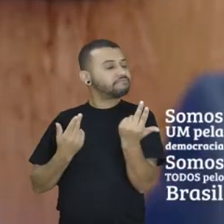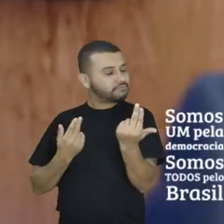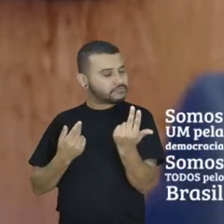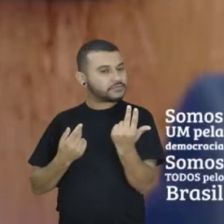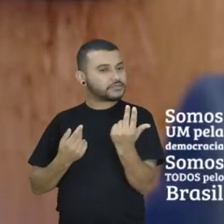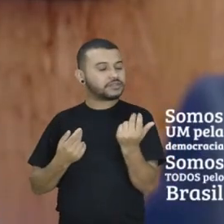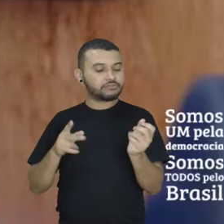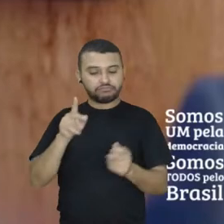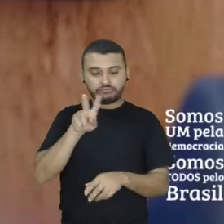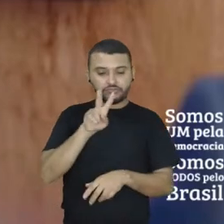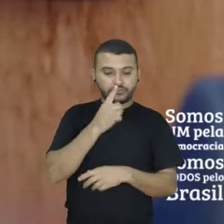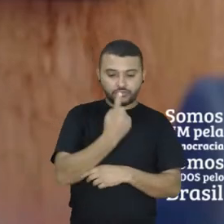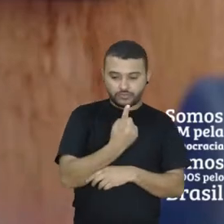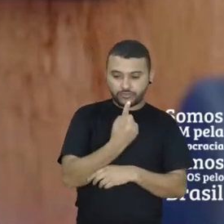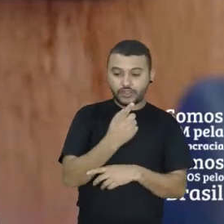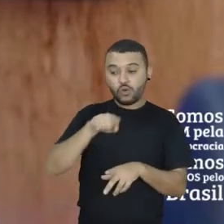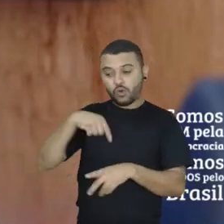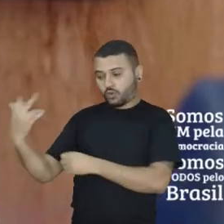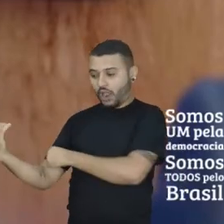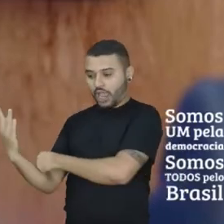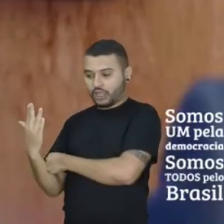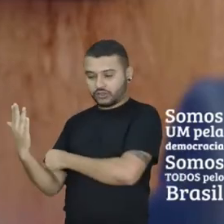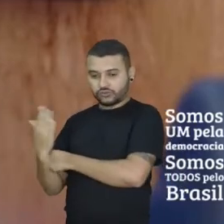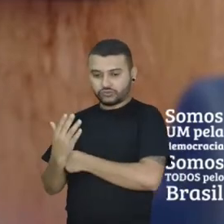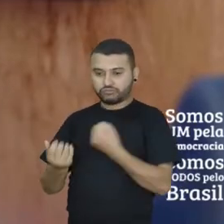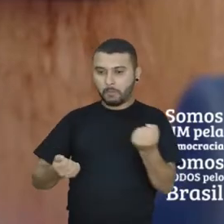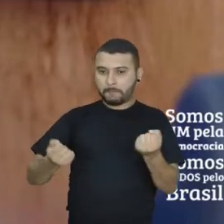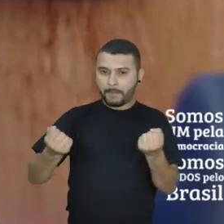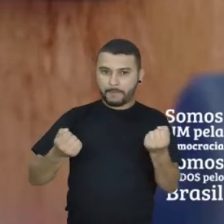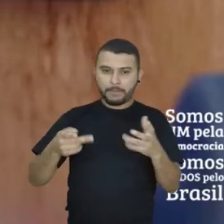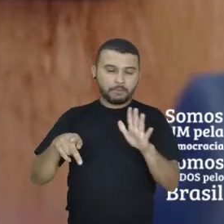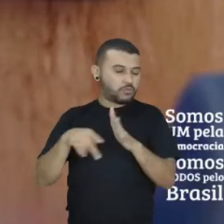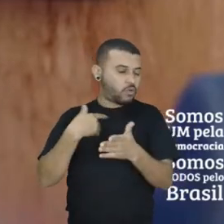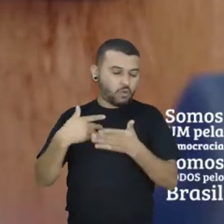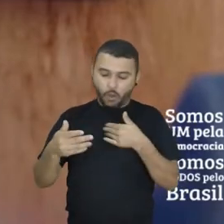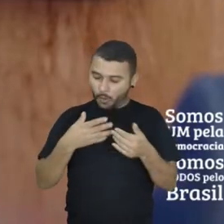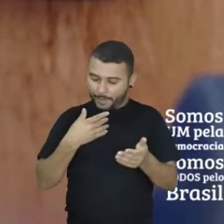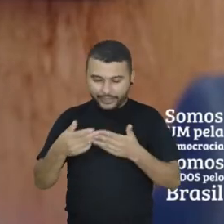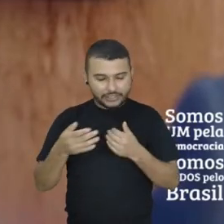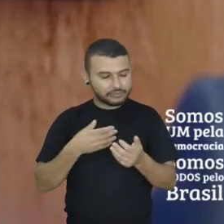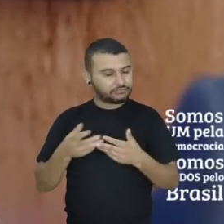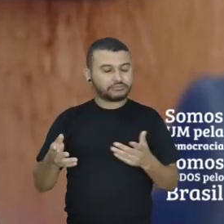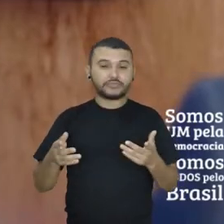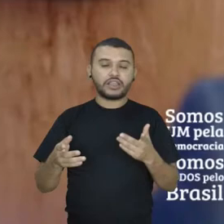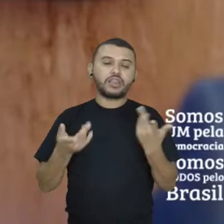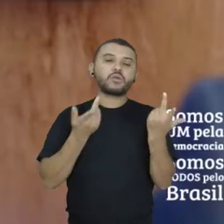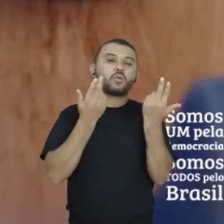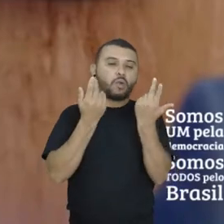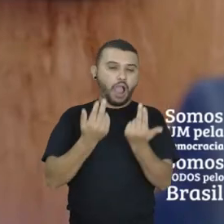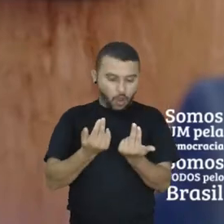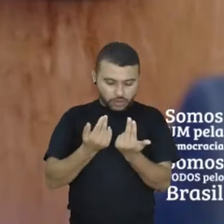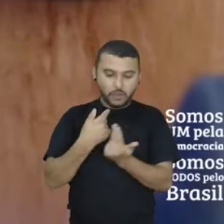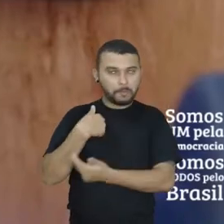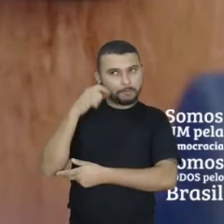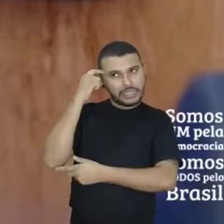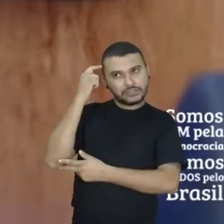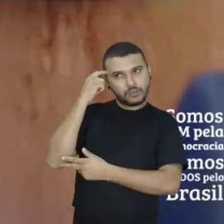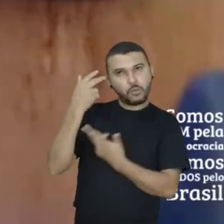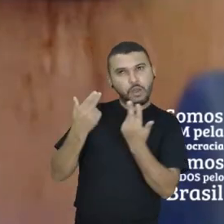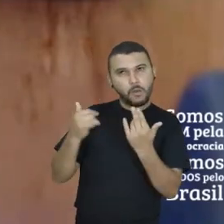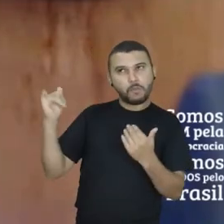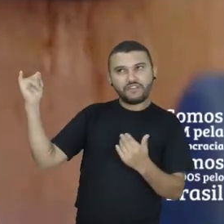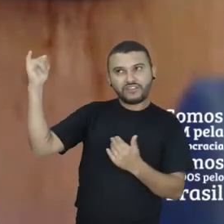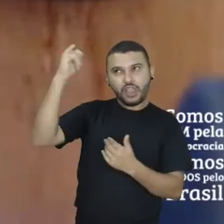ser operado, ninguém vai operar sozinho, tem no mínimo 2. Então, eu vejo como um copiloto. A minha ideia